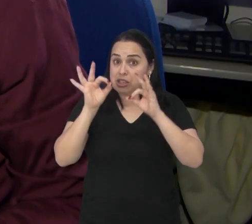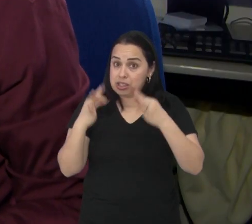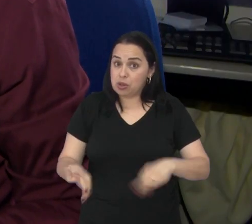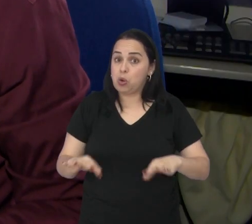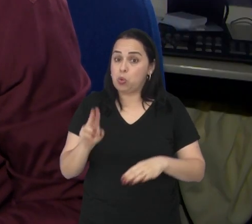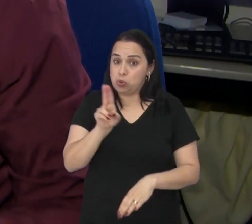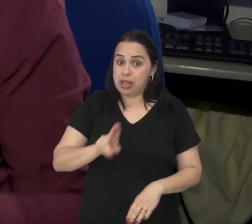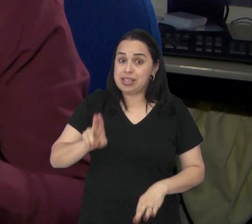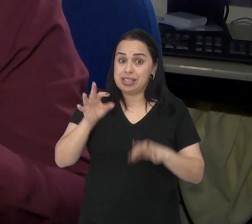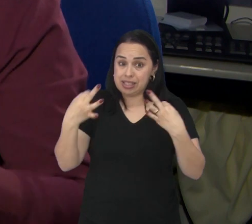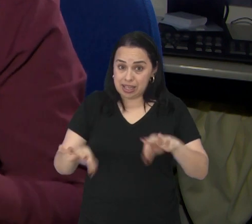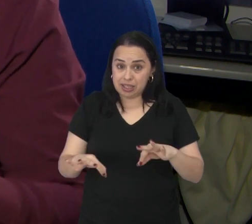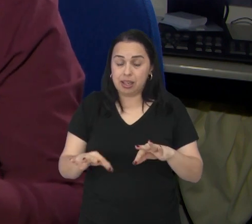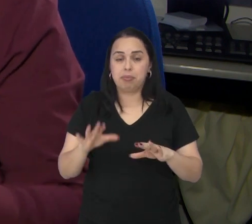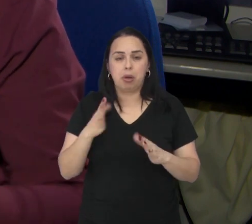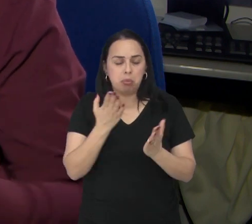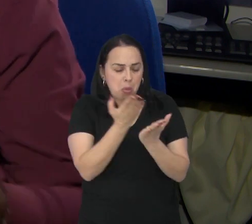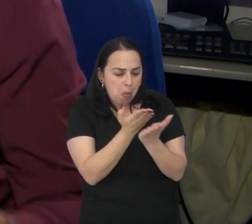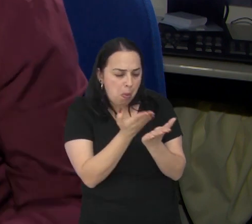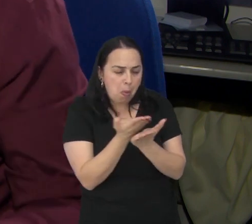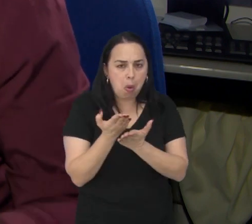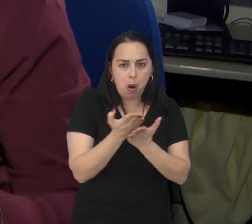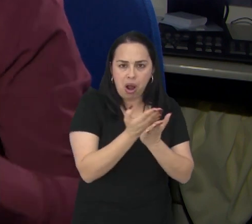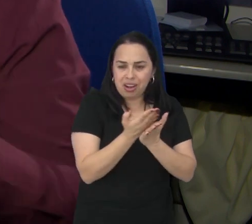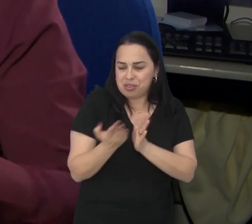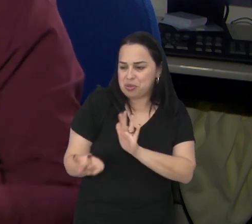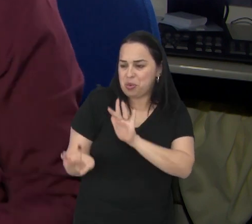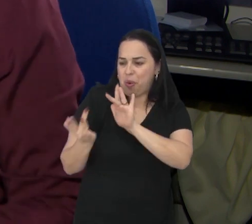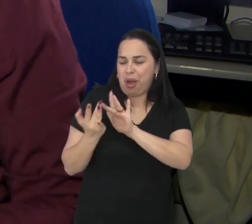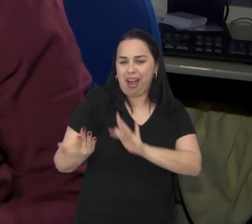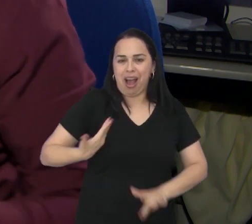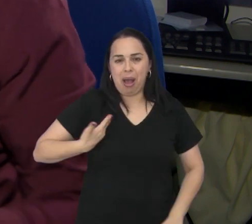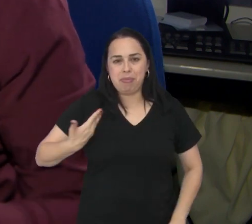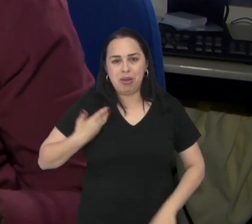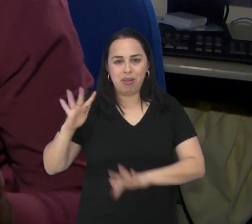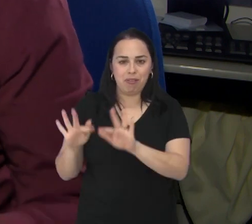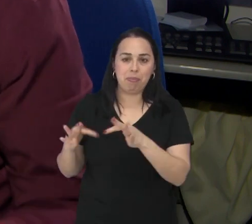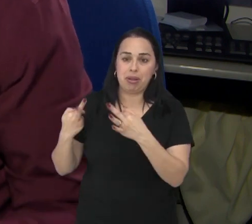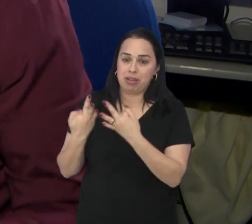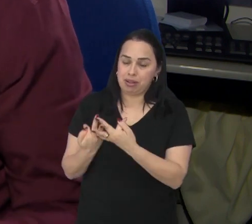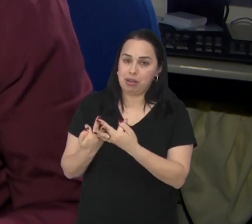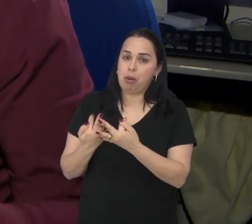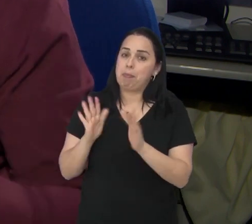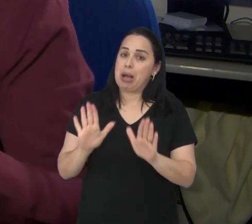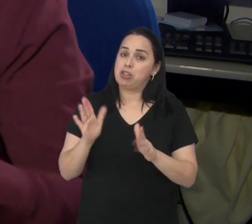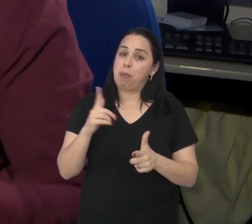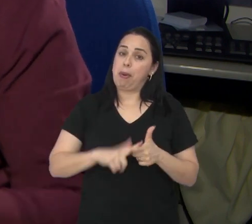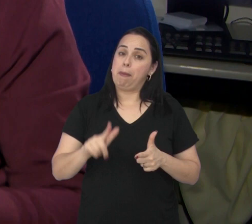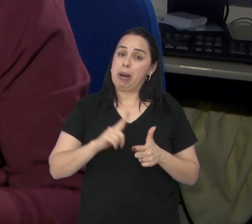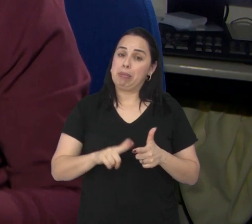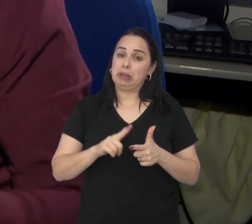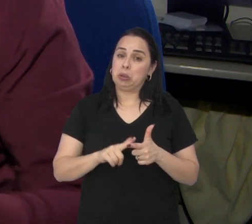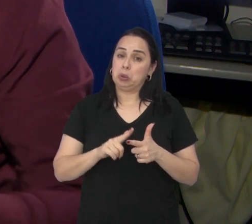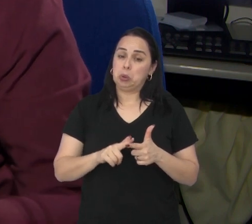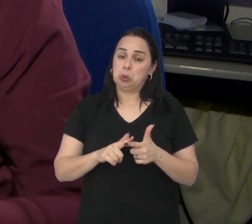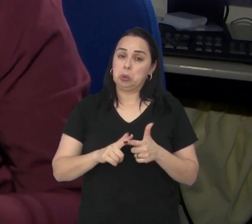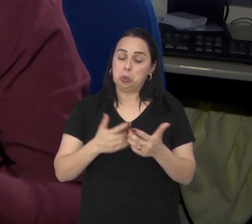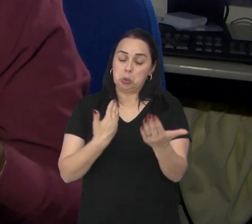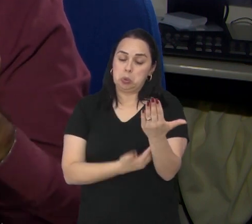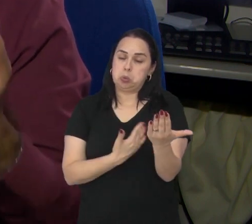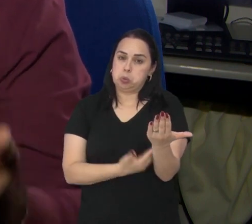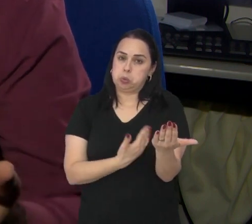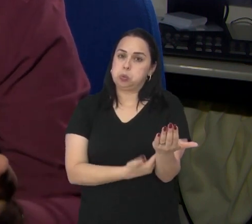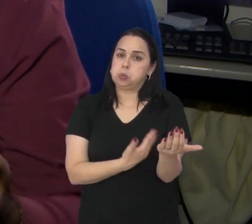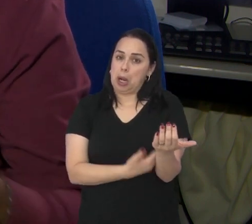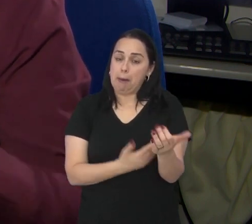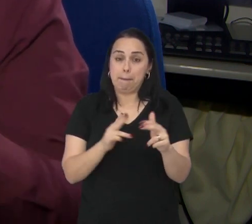da forma correta. Através dela é possível estudar e se conectar com amigos e familiares. O problema é quando isso se